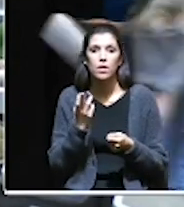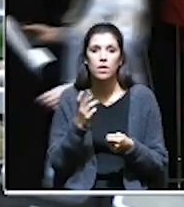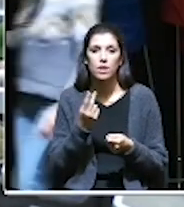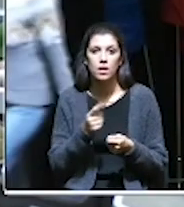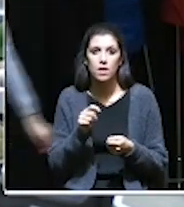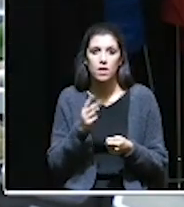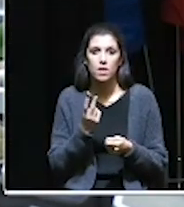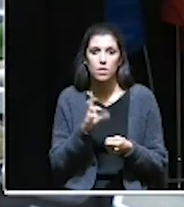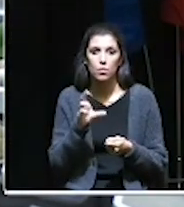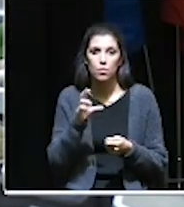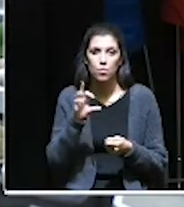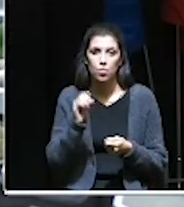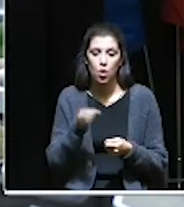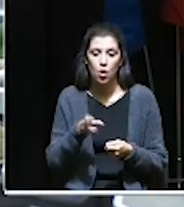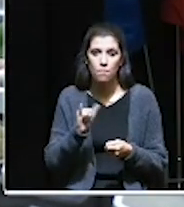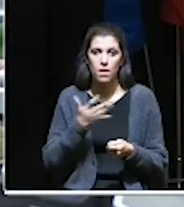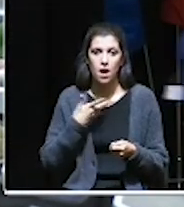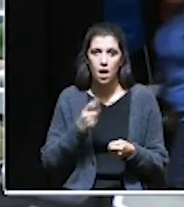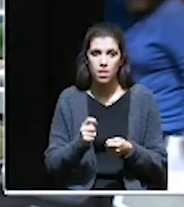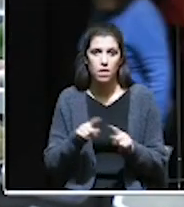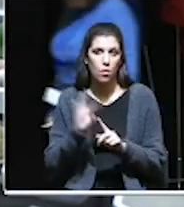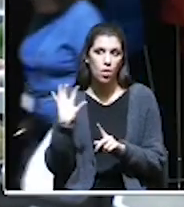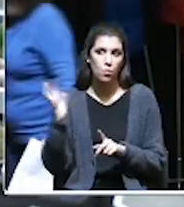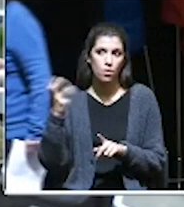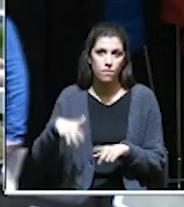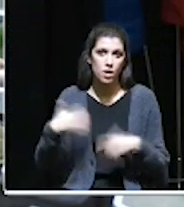Consideramos que um evento como este é de uma enorme importância